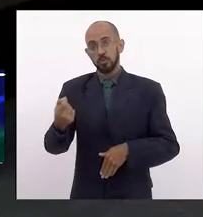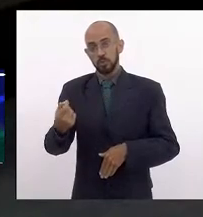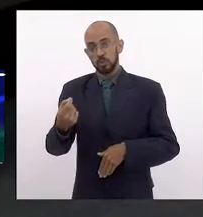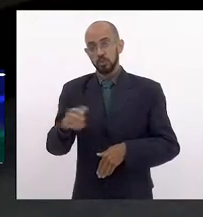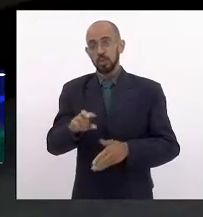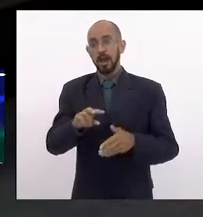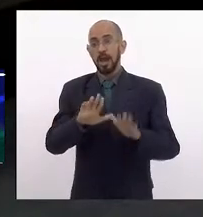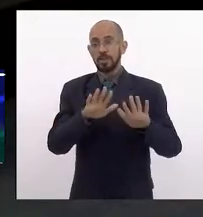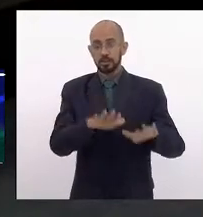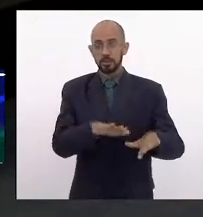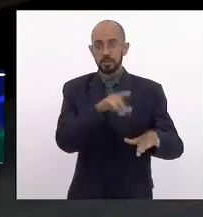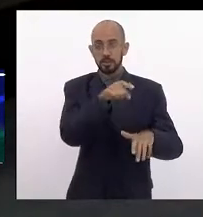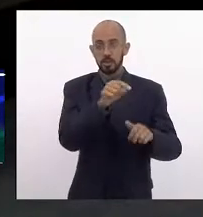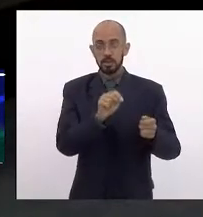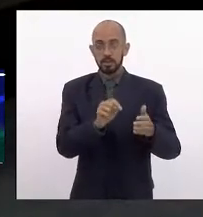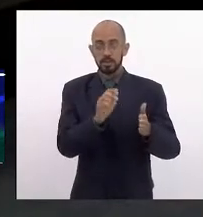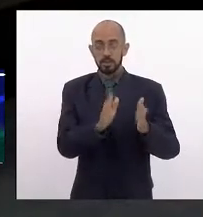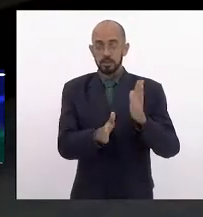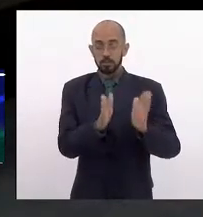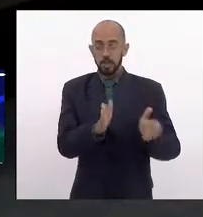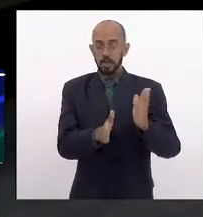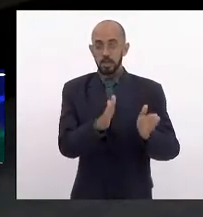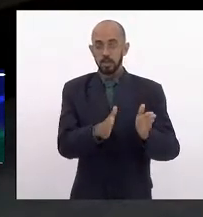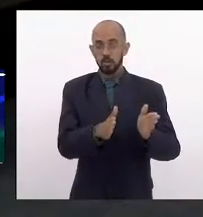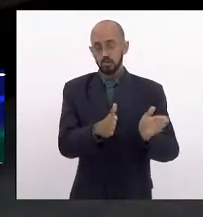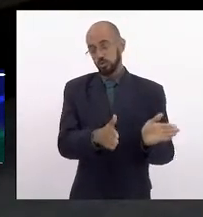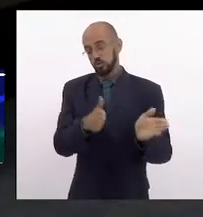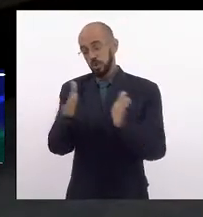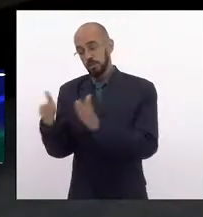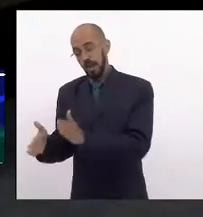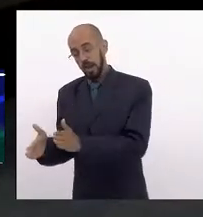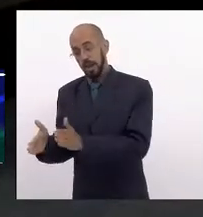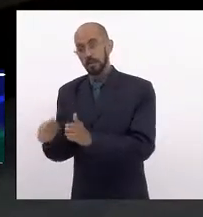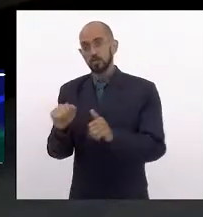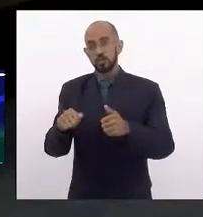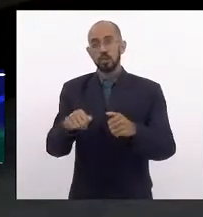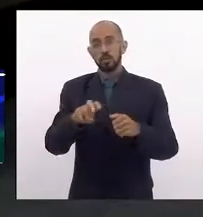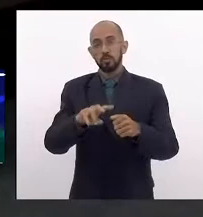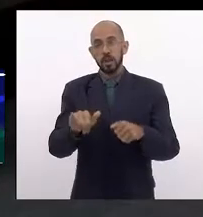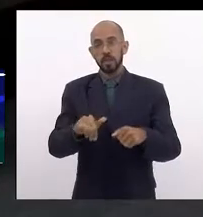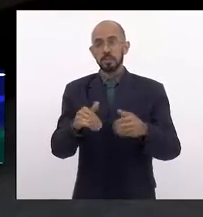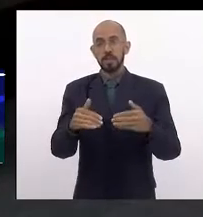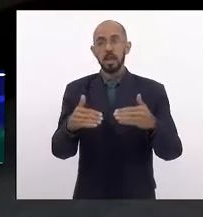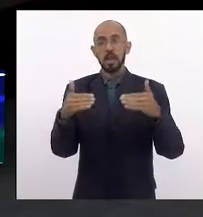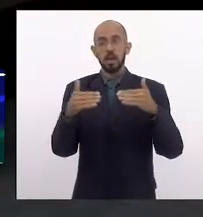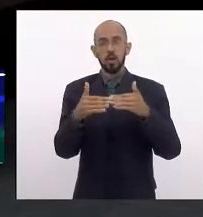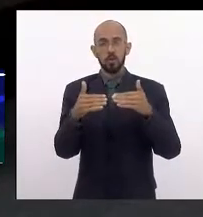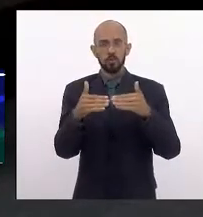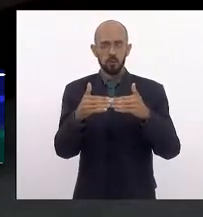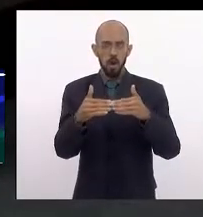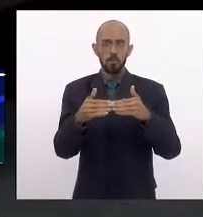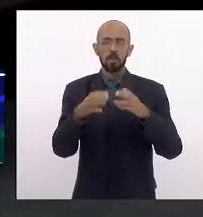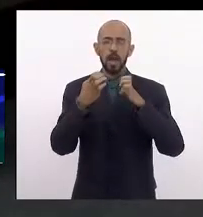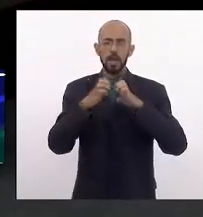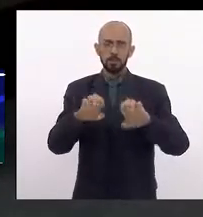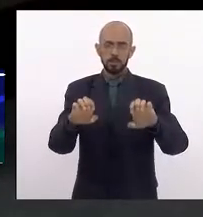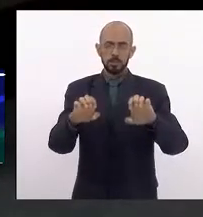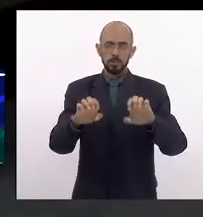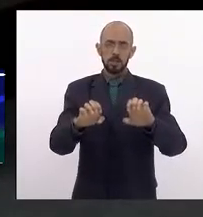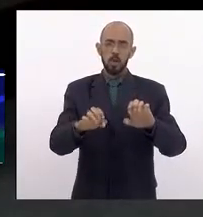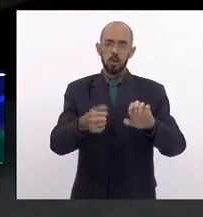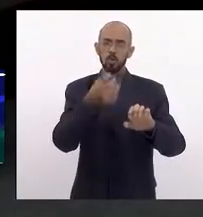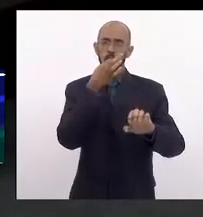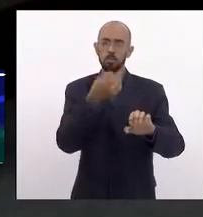fracionados de gestão serão considerados na emissão do parecer prévio